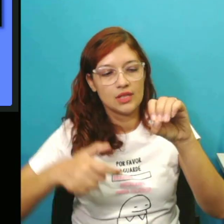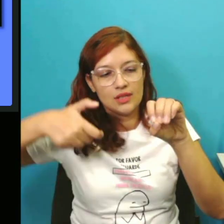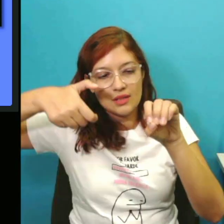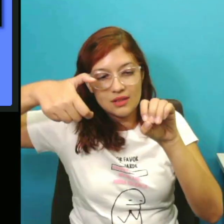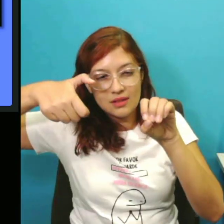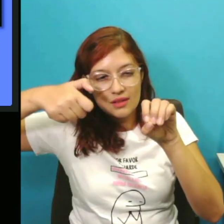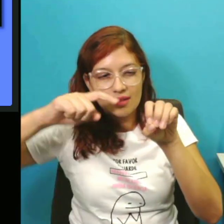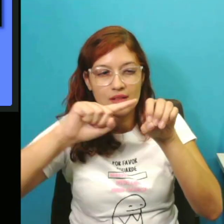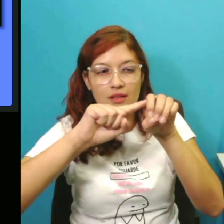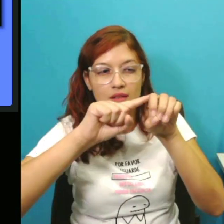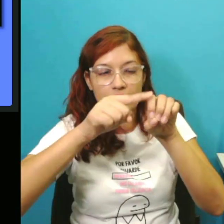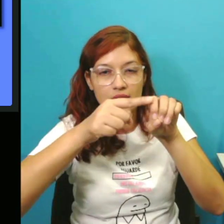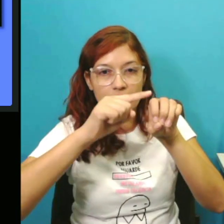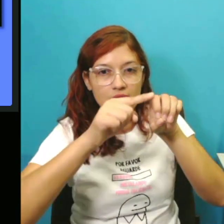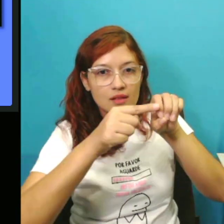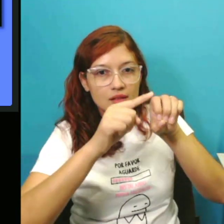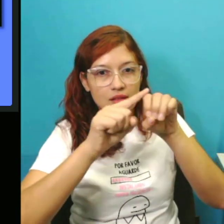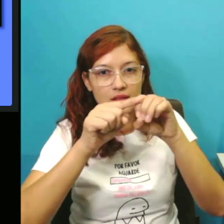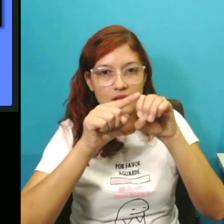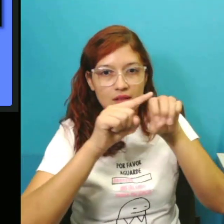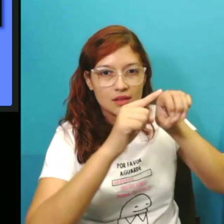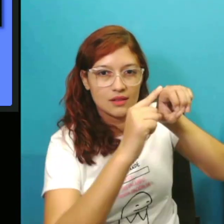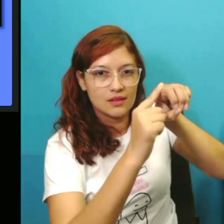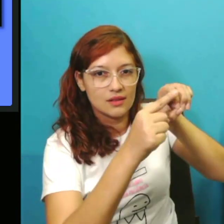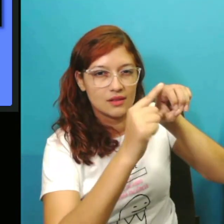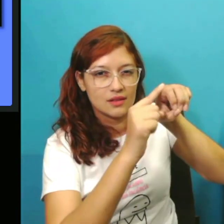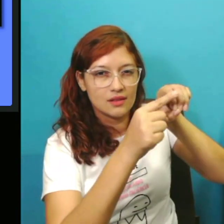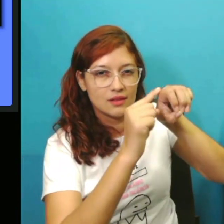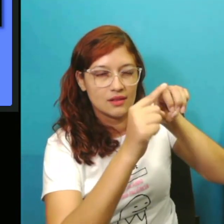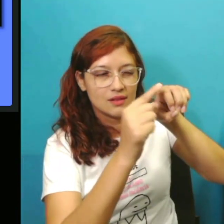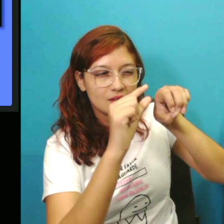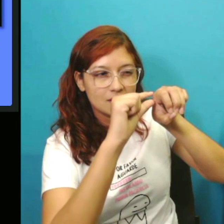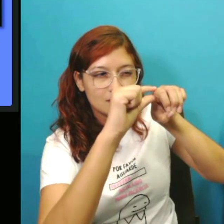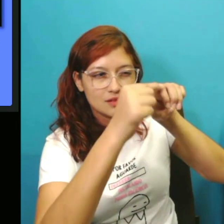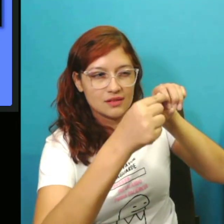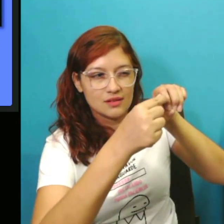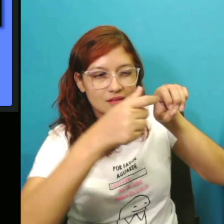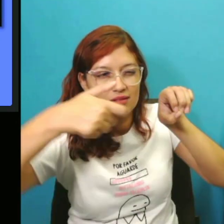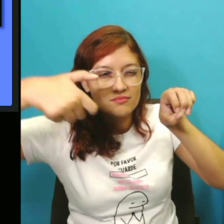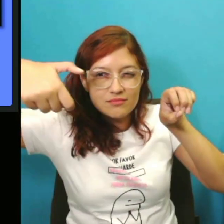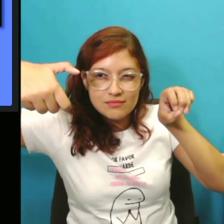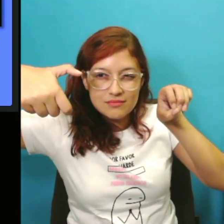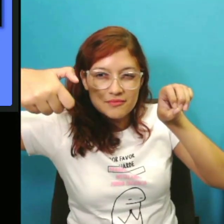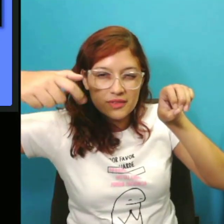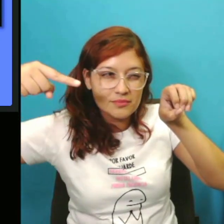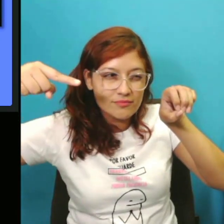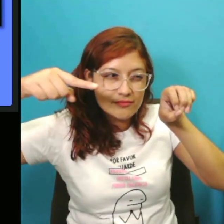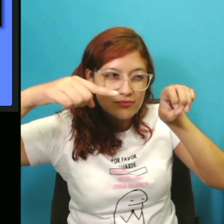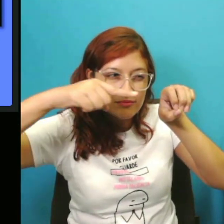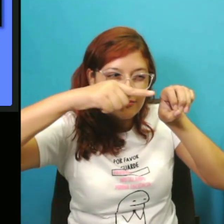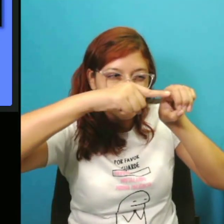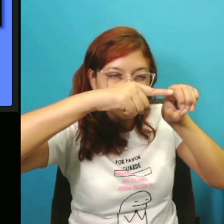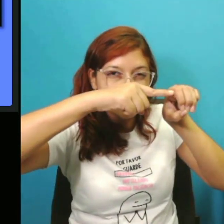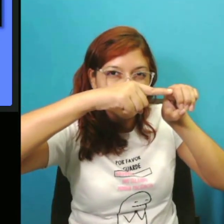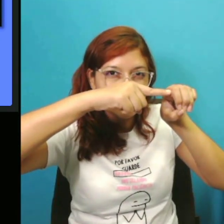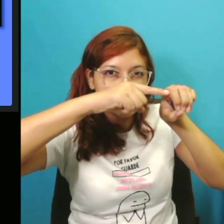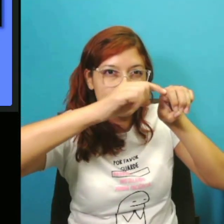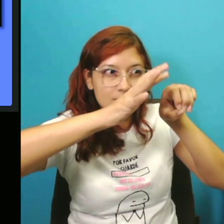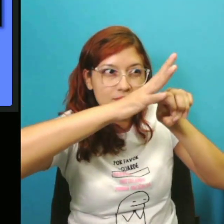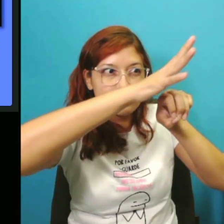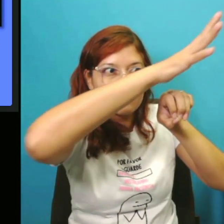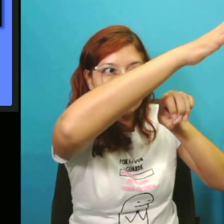Então o laser vai incidir nessa borda dessa argolinha que fica no anzol e